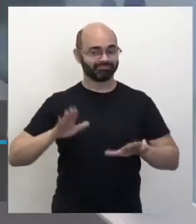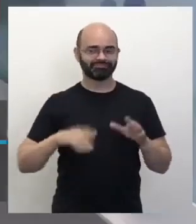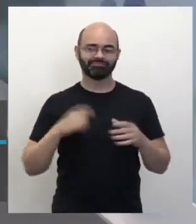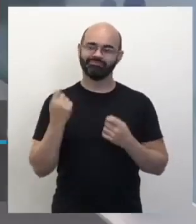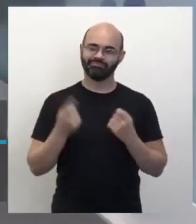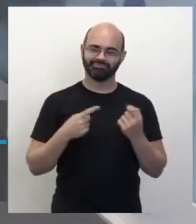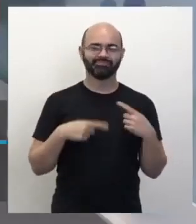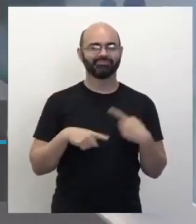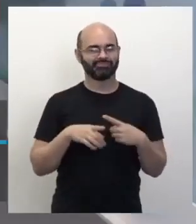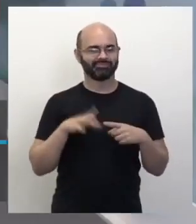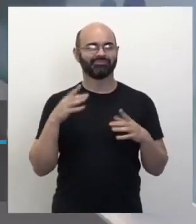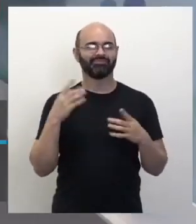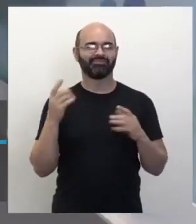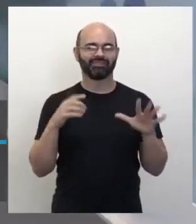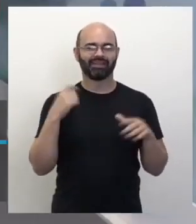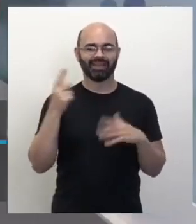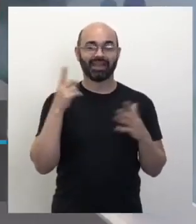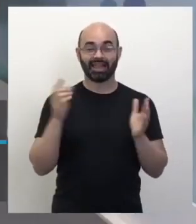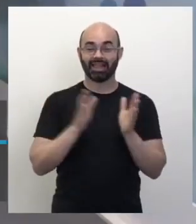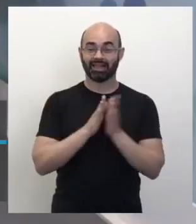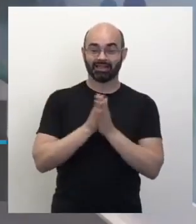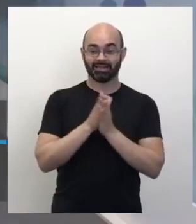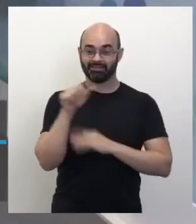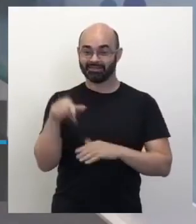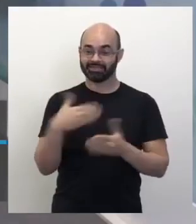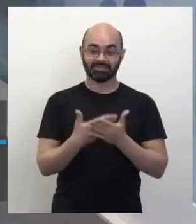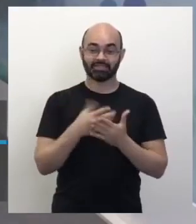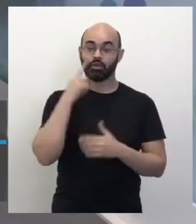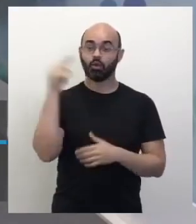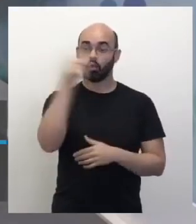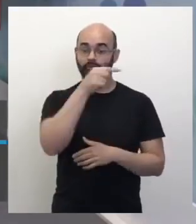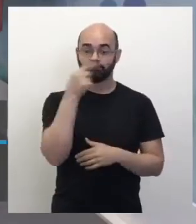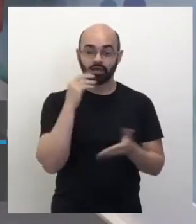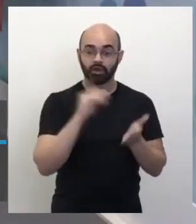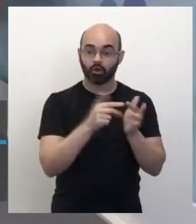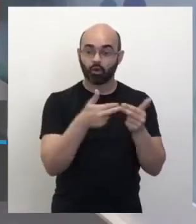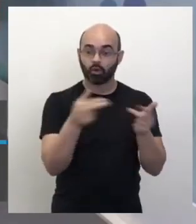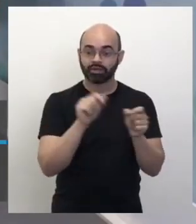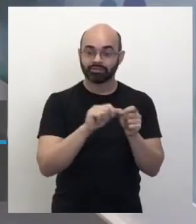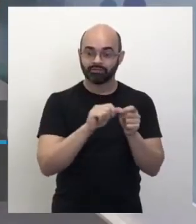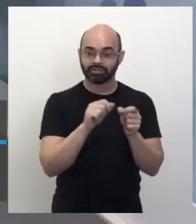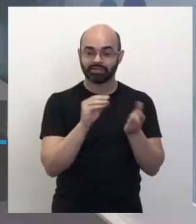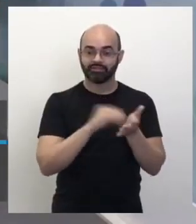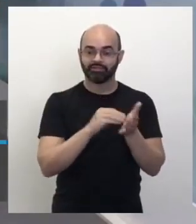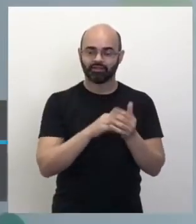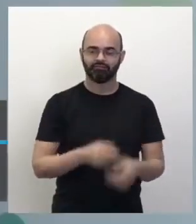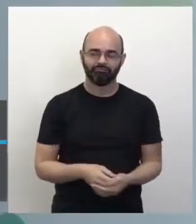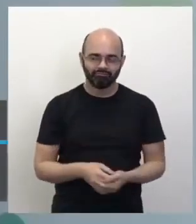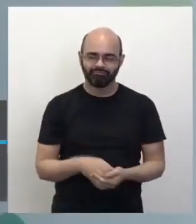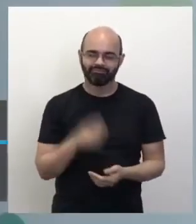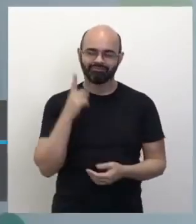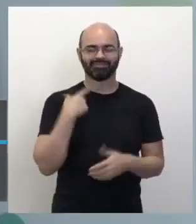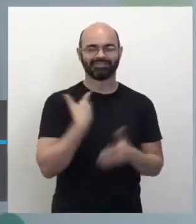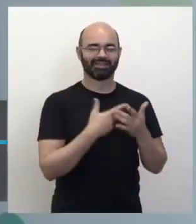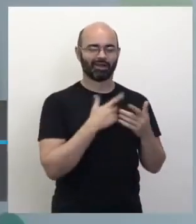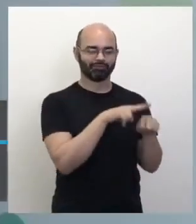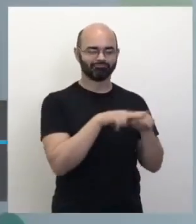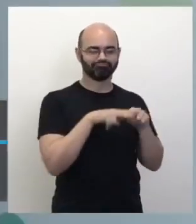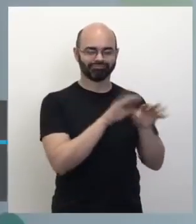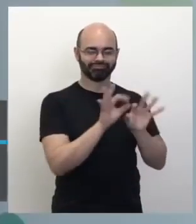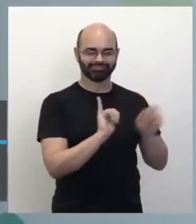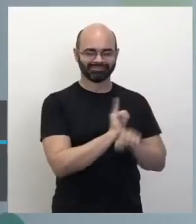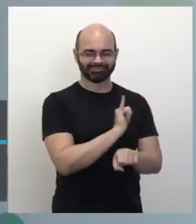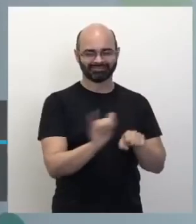uma... Parece lá, Ed, tem uma aula aqui, dá uma olhada aqui, tá faltando alguma coisa. Professor, faz a revisão dessa aula. Então acontece